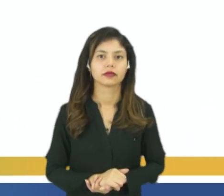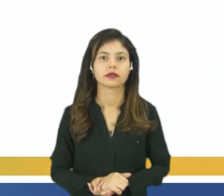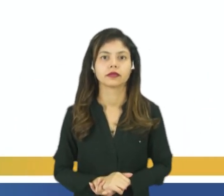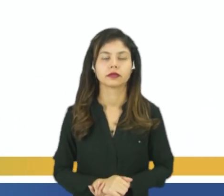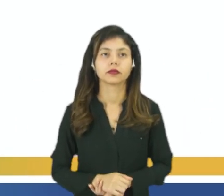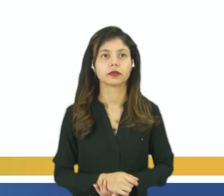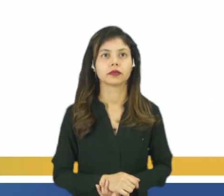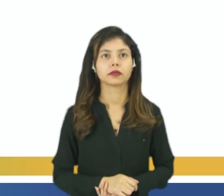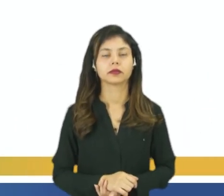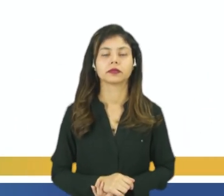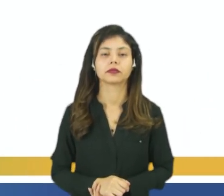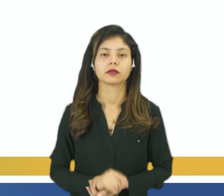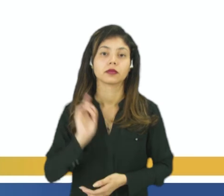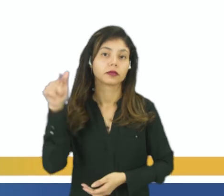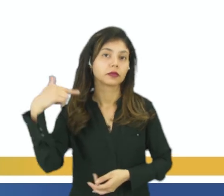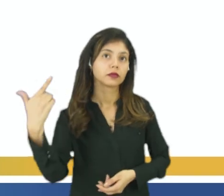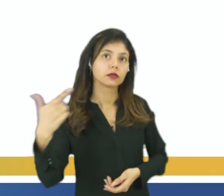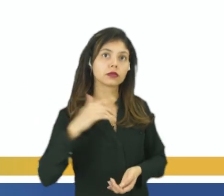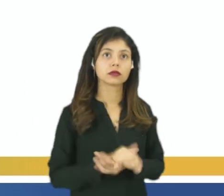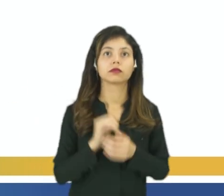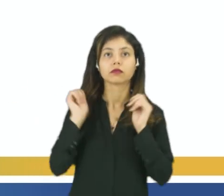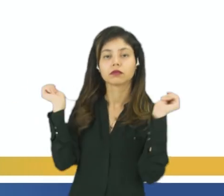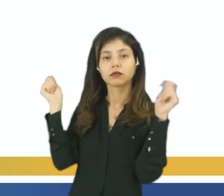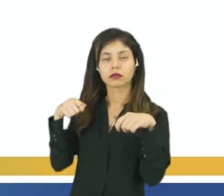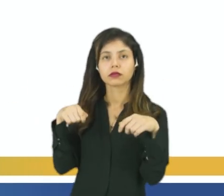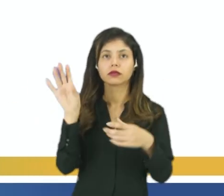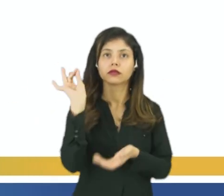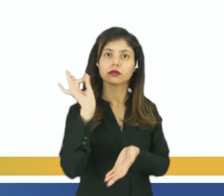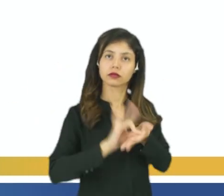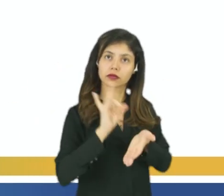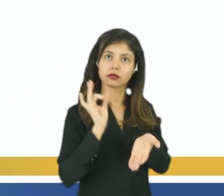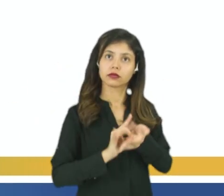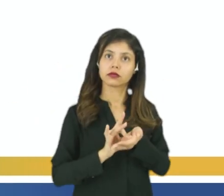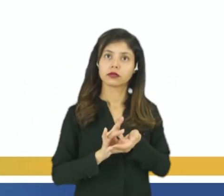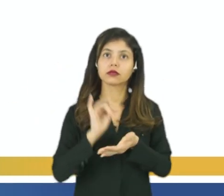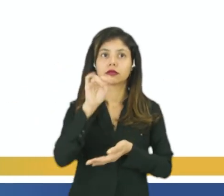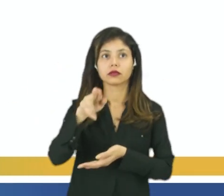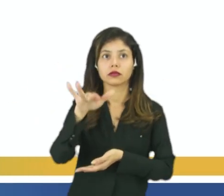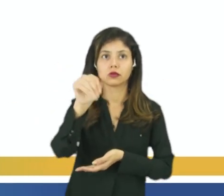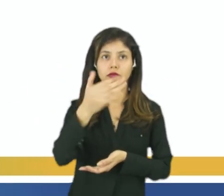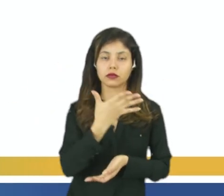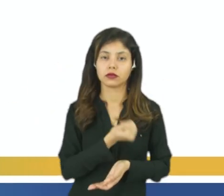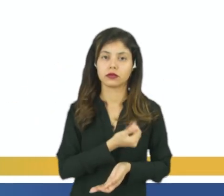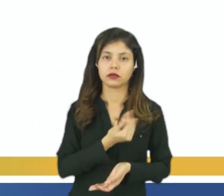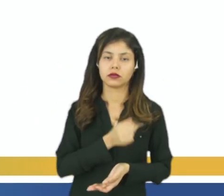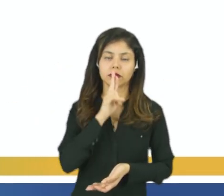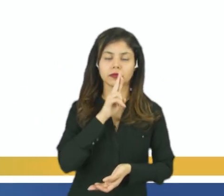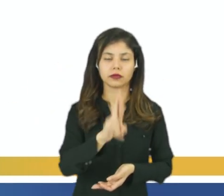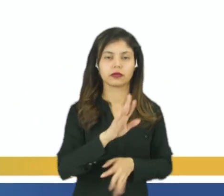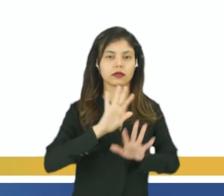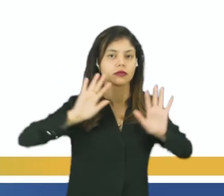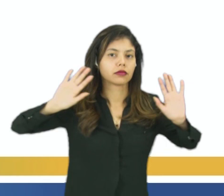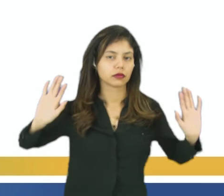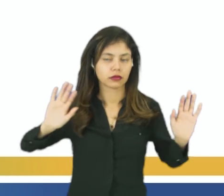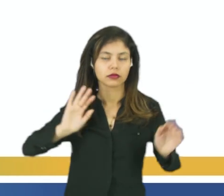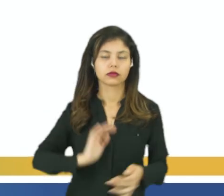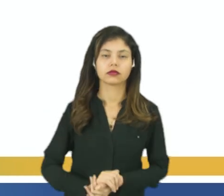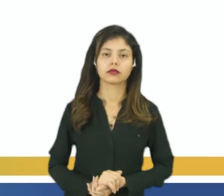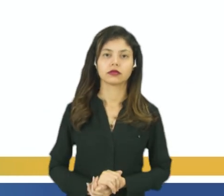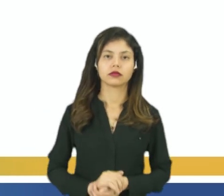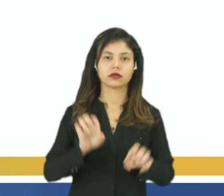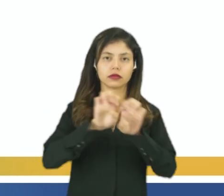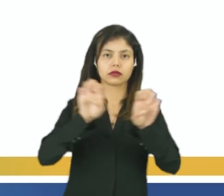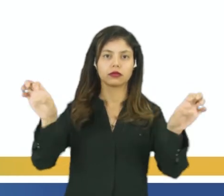temos uma observação que há outras soluções possíveis, como eu havia falado antes. Na verdade, é infinito o número de soluções para